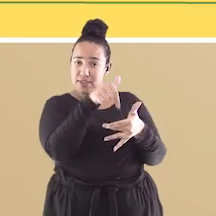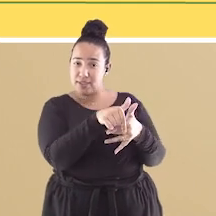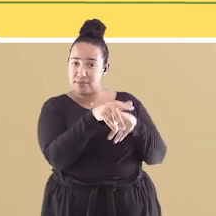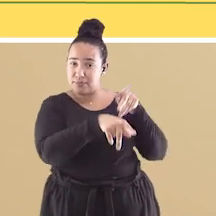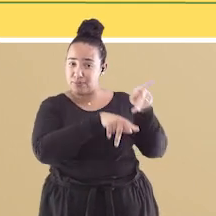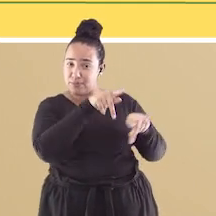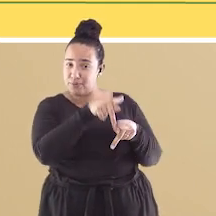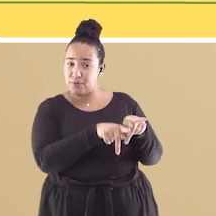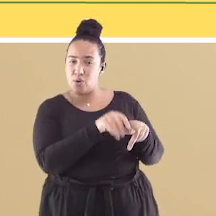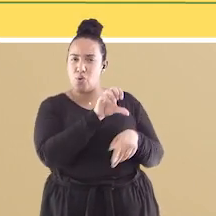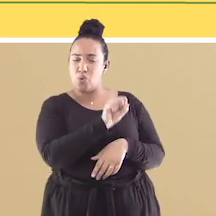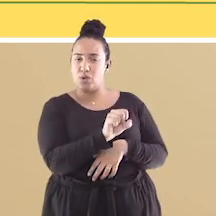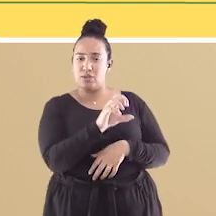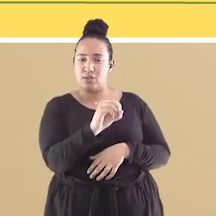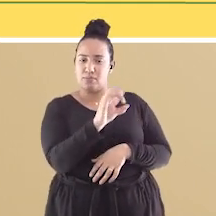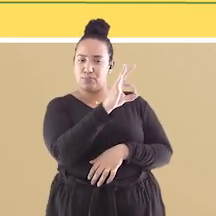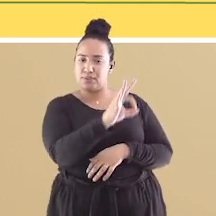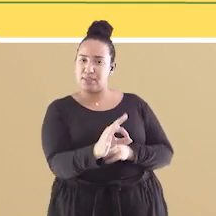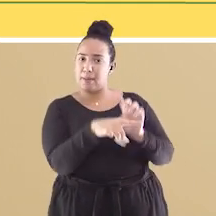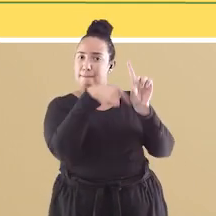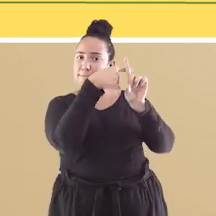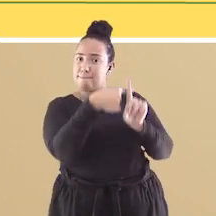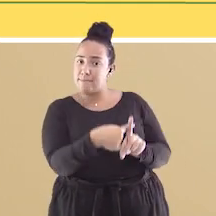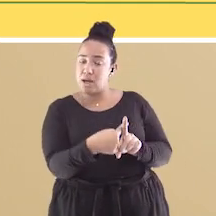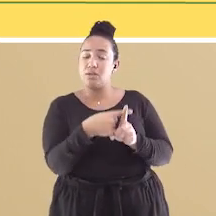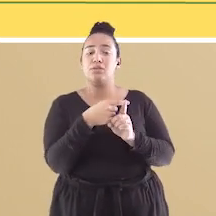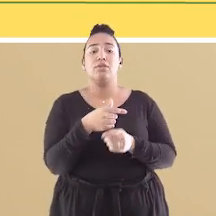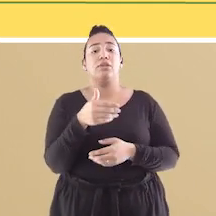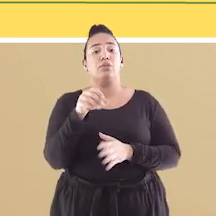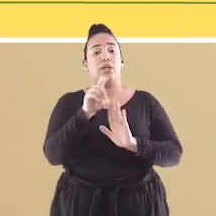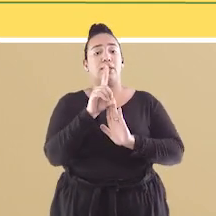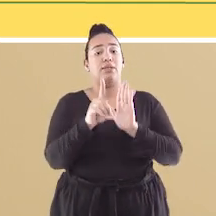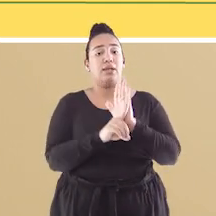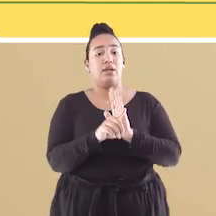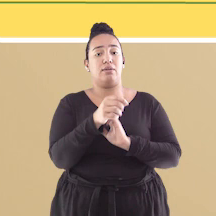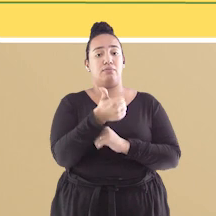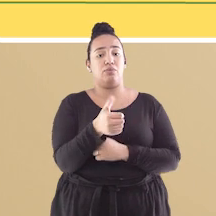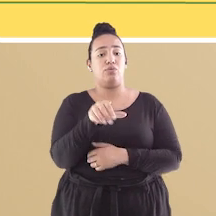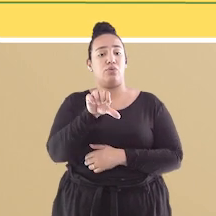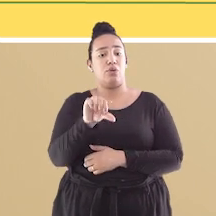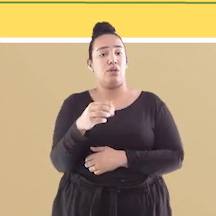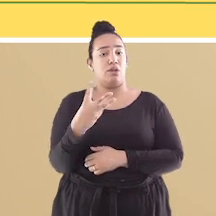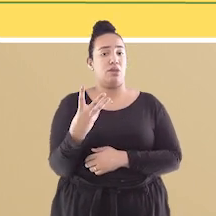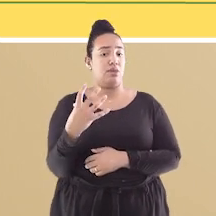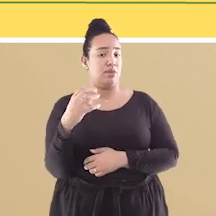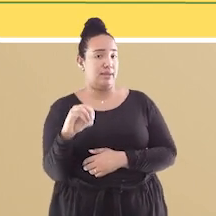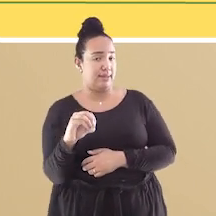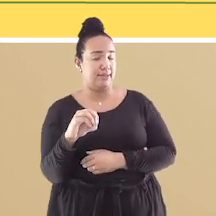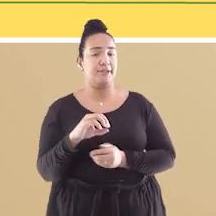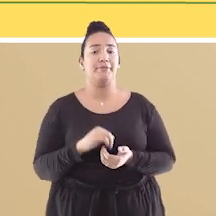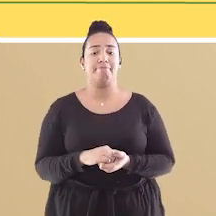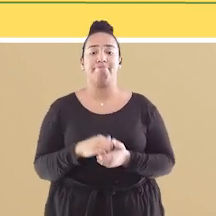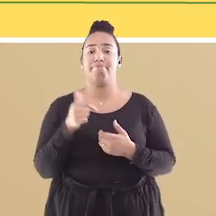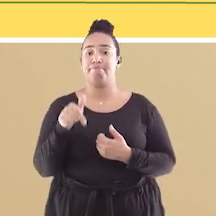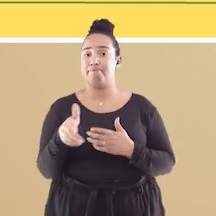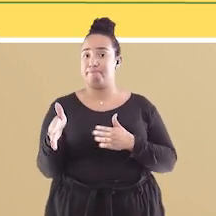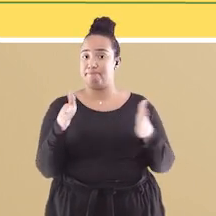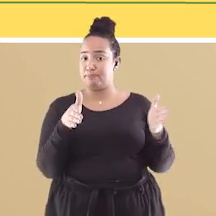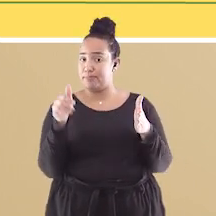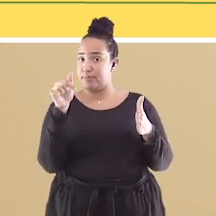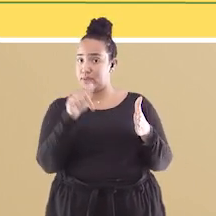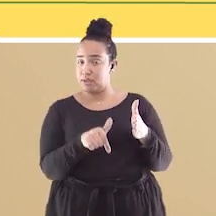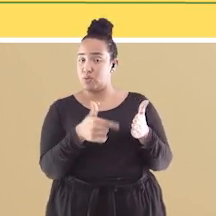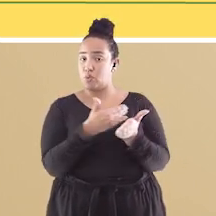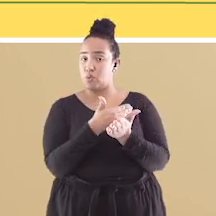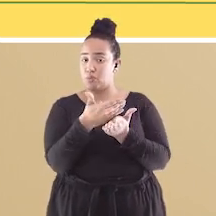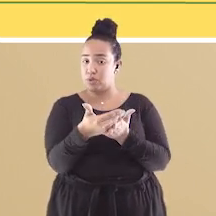da população vivendo nas cidades, a partir da década de 1930. Foi apenas nesse período que